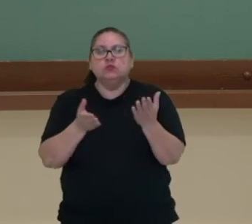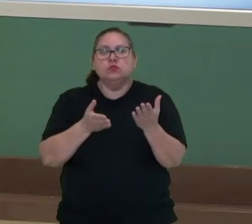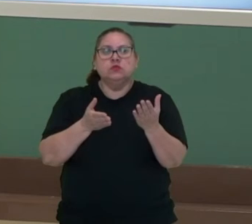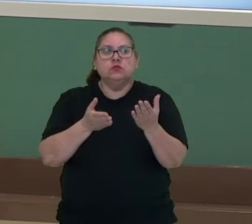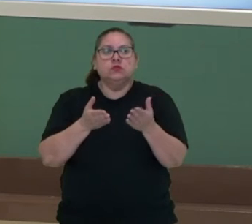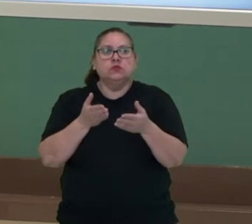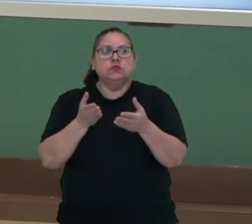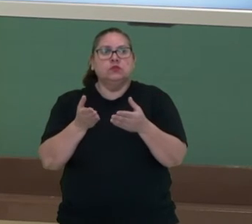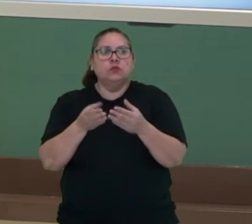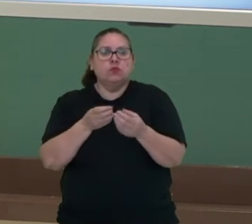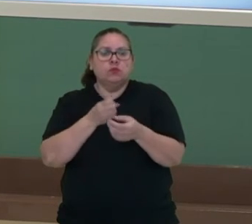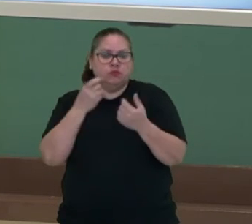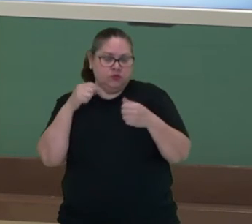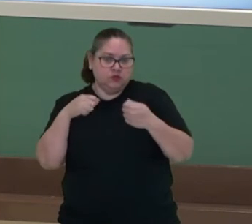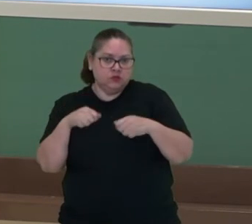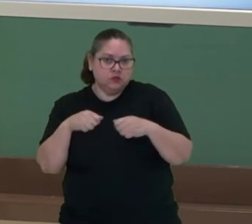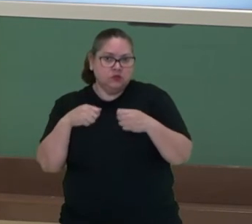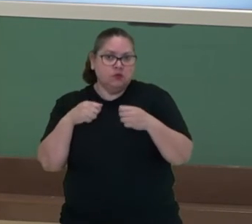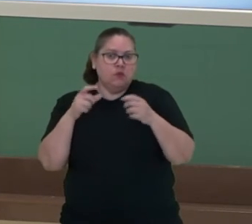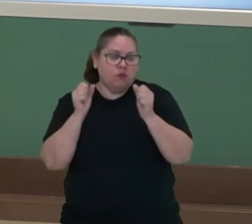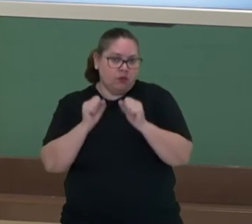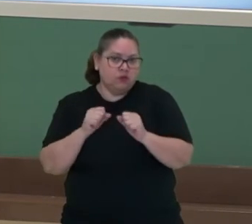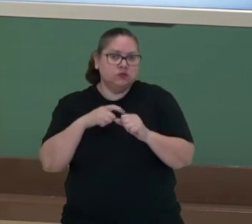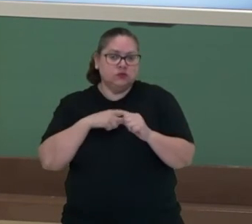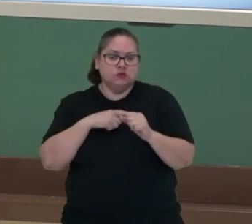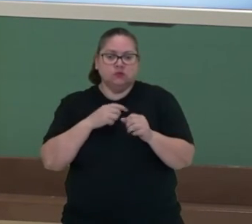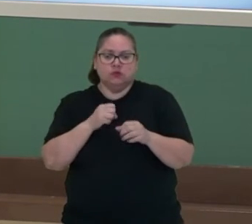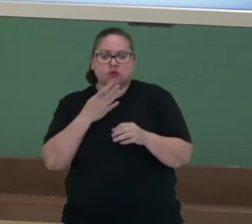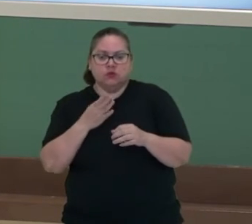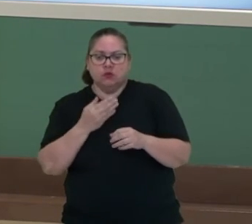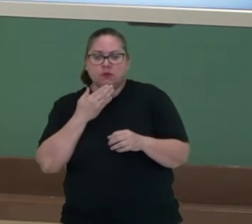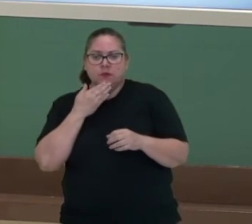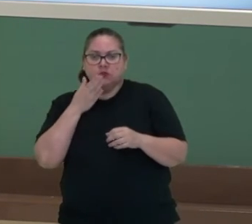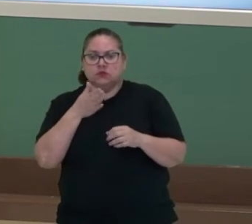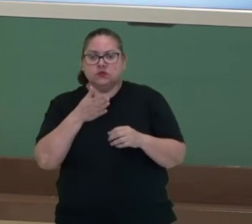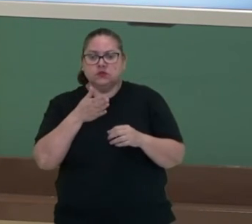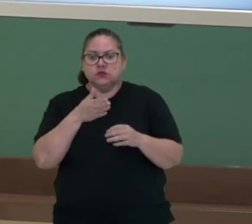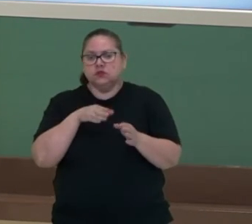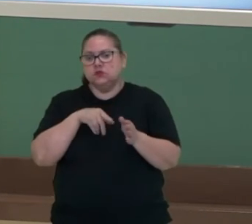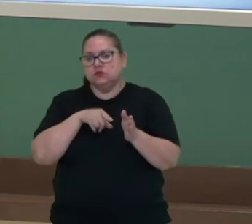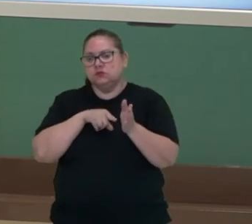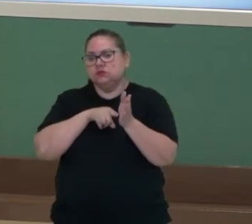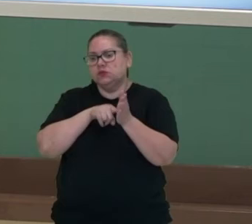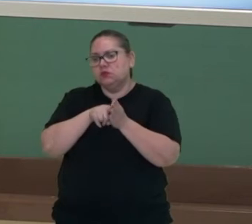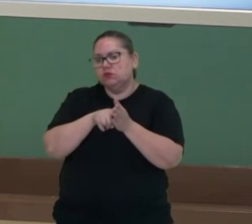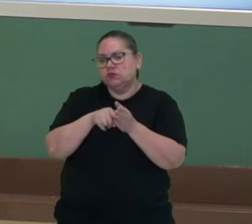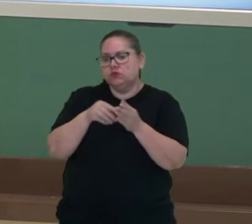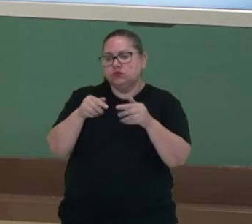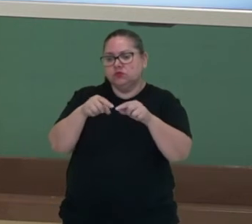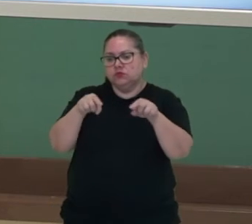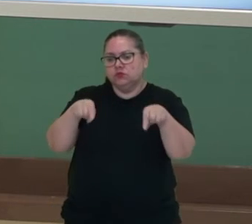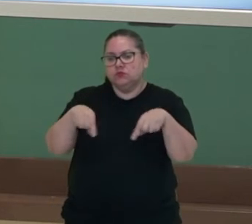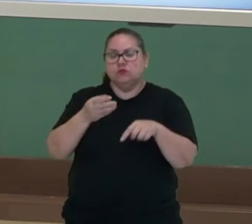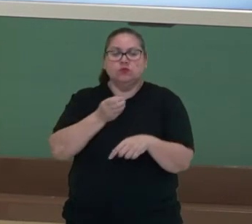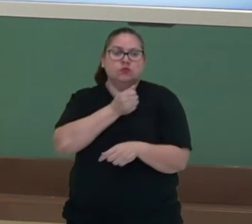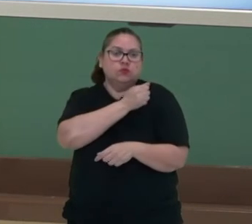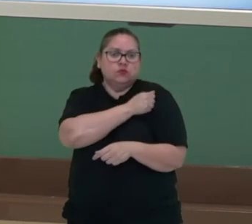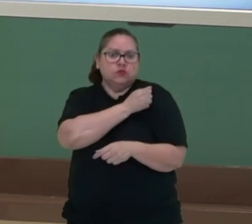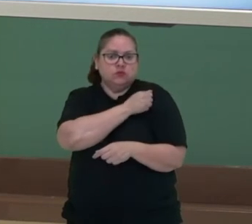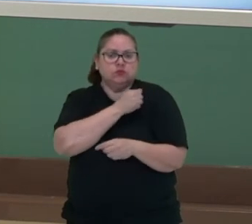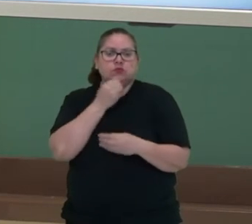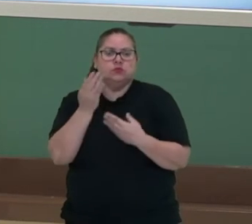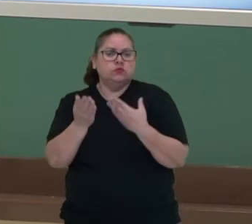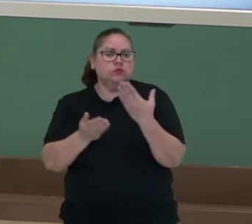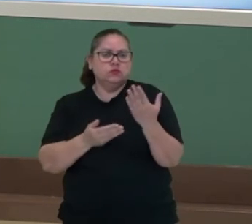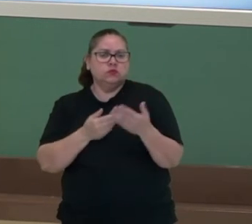Então veja, pode ter uma situação ali e ele pede para que você consulte os alunos, consulte os teus colegas sobre